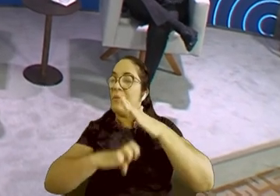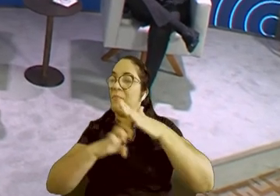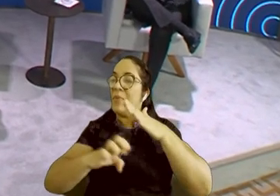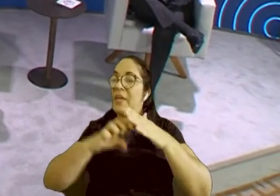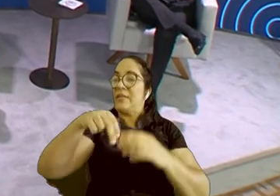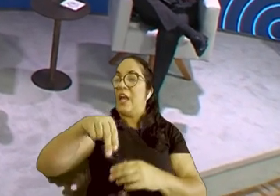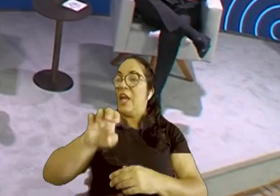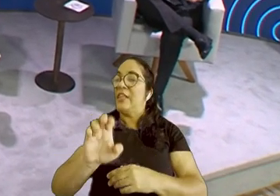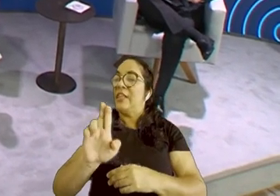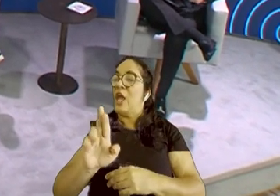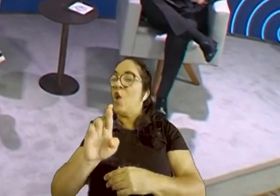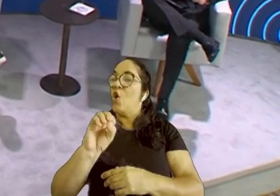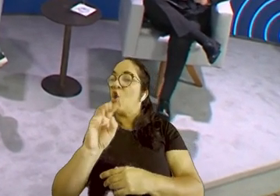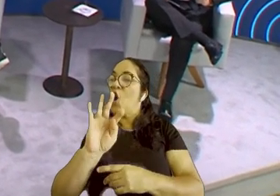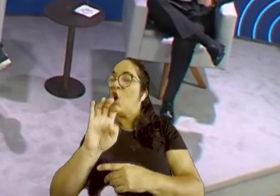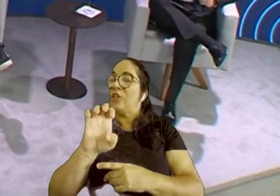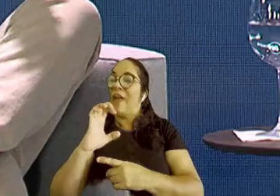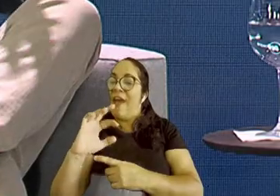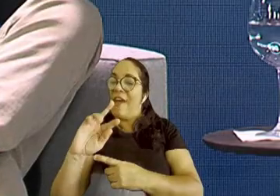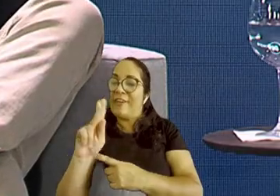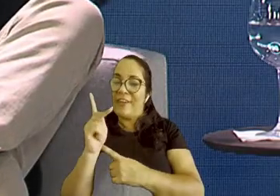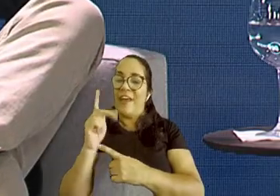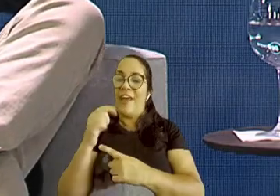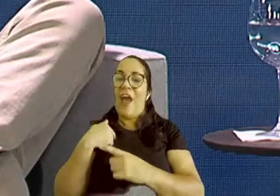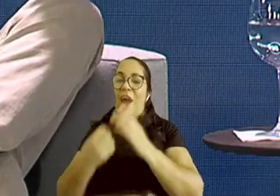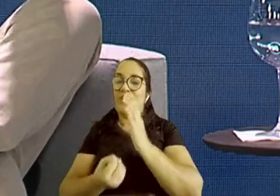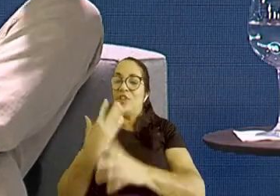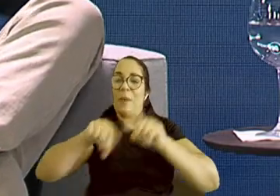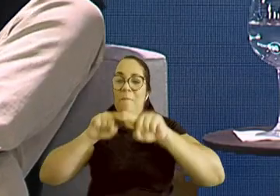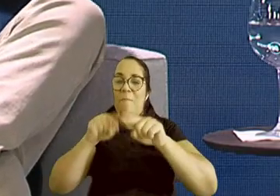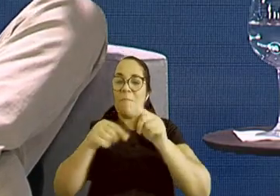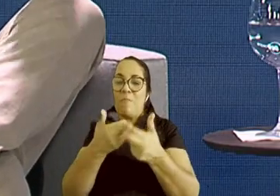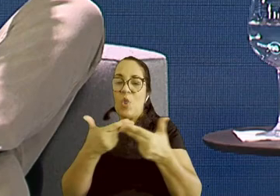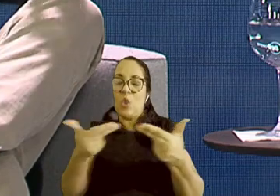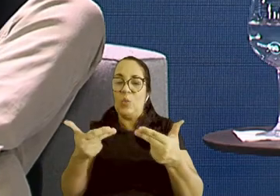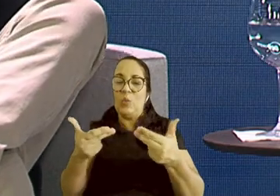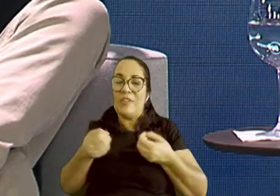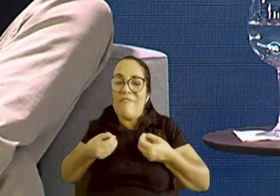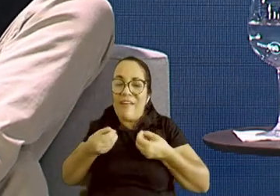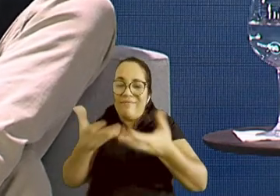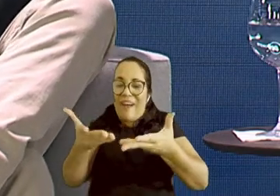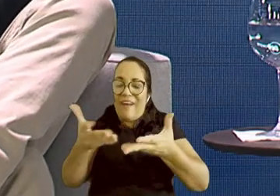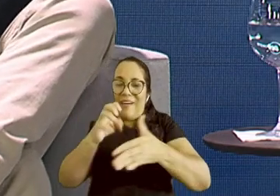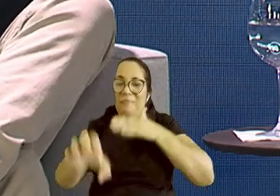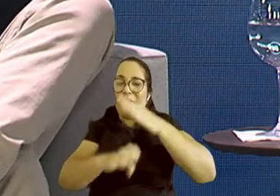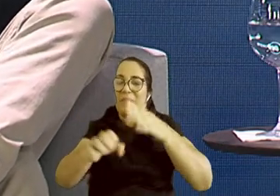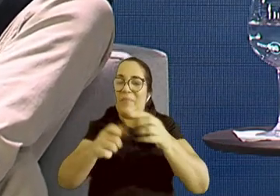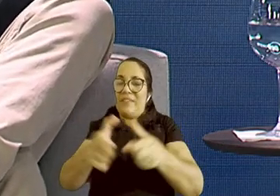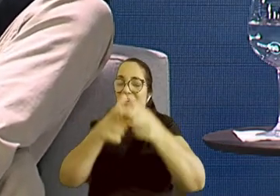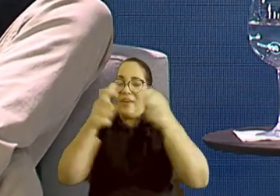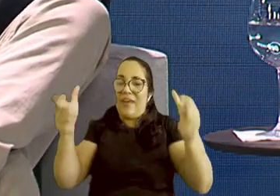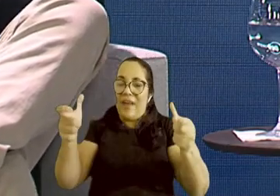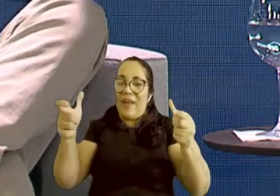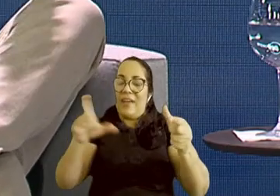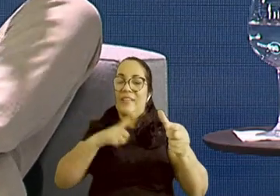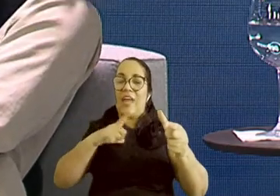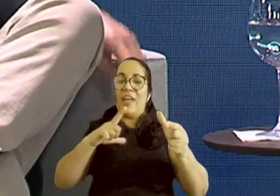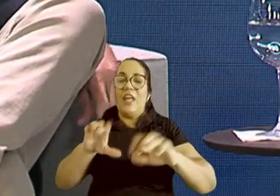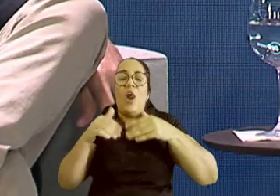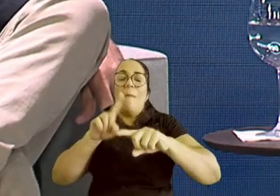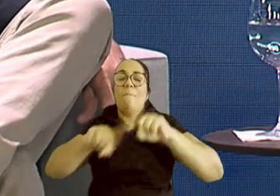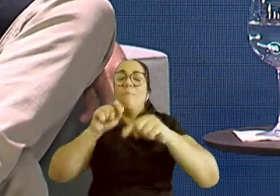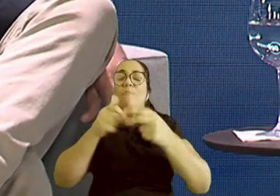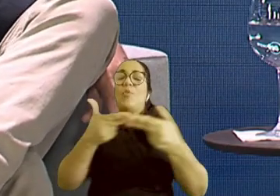produtos é que gera uma nova onda de crescimento né que são as curvas S né Então quais são os novos produtos que a gente vai bolar hoje que vão